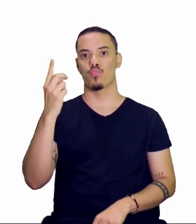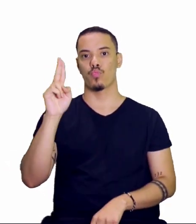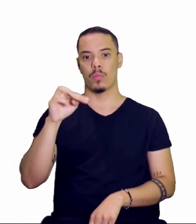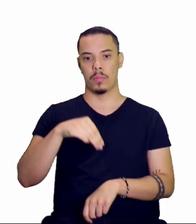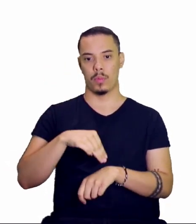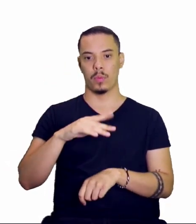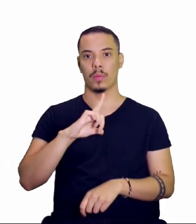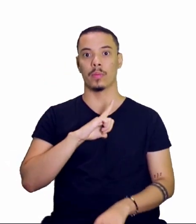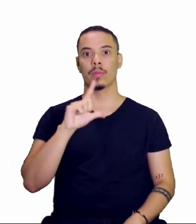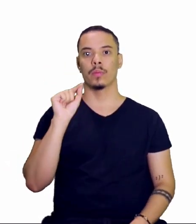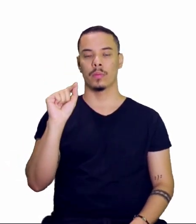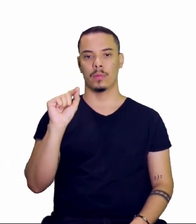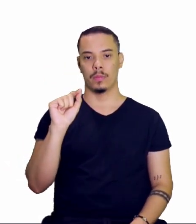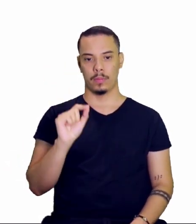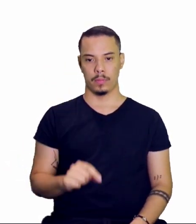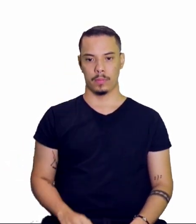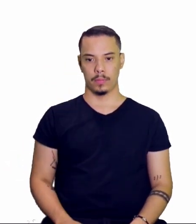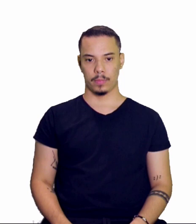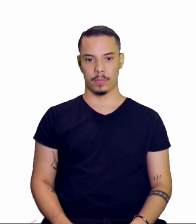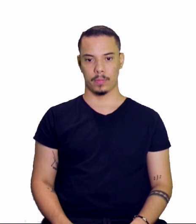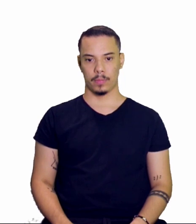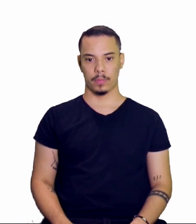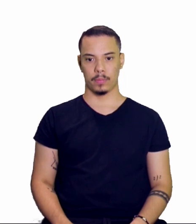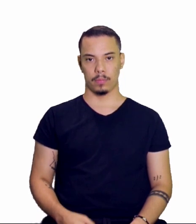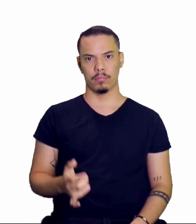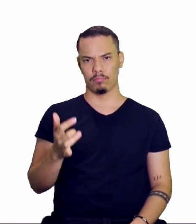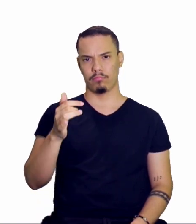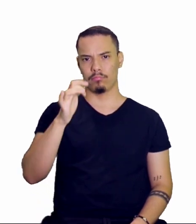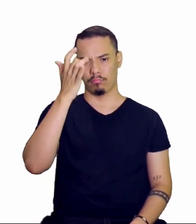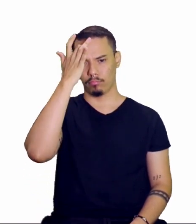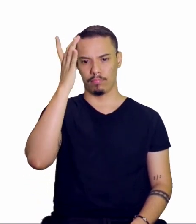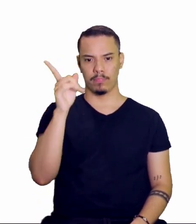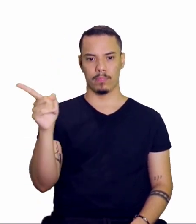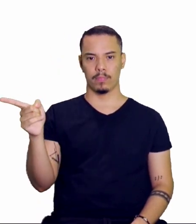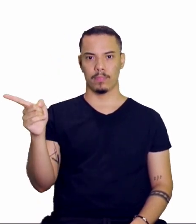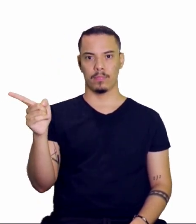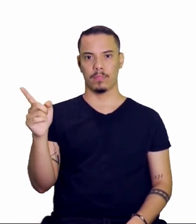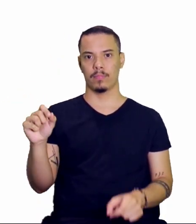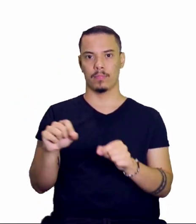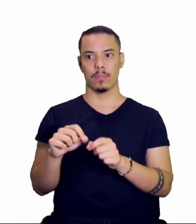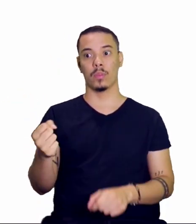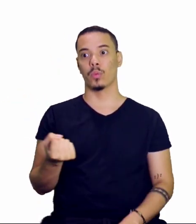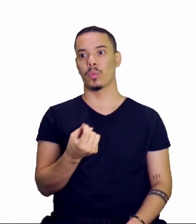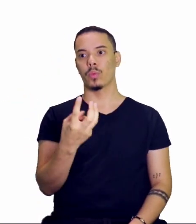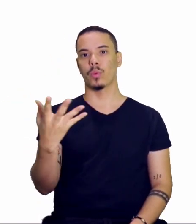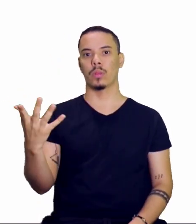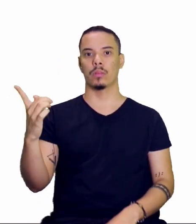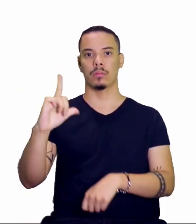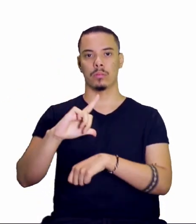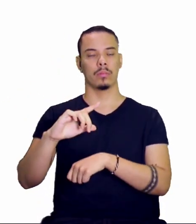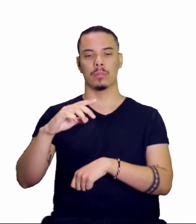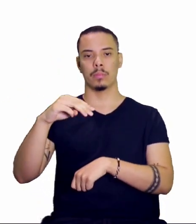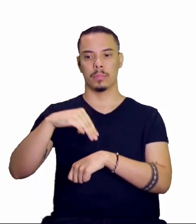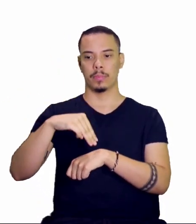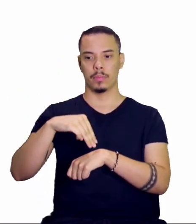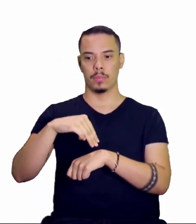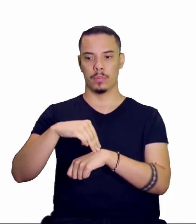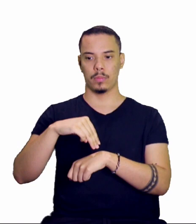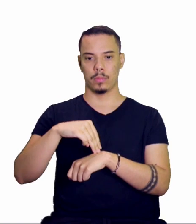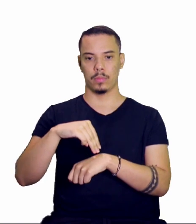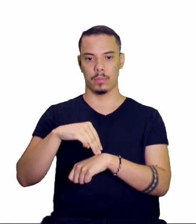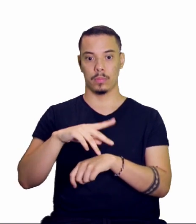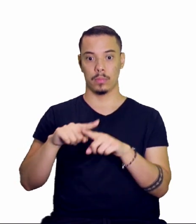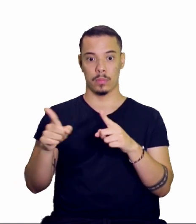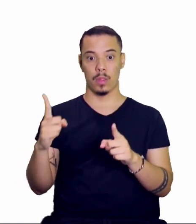No Ali caso, vamos primeiro calcular em minutos, né? Fica mais fácil. Você quer saber quantos minutos, né? Você já viveu... Só que isso aí é de